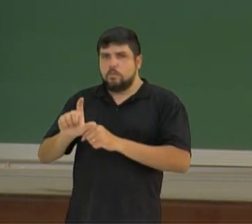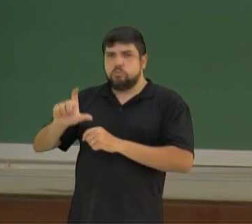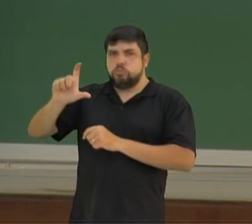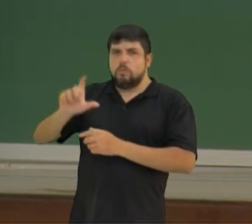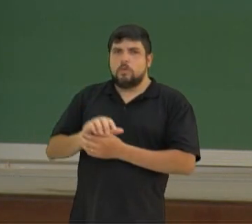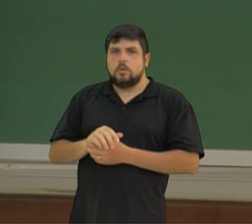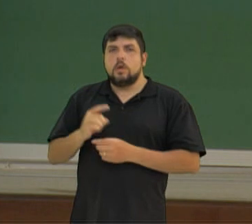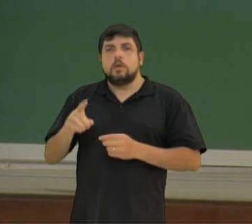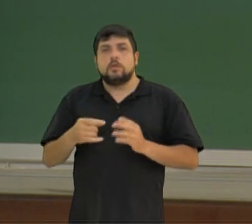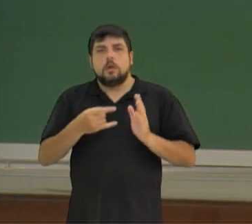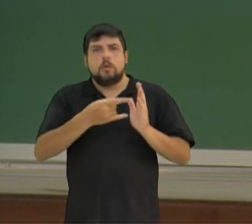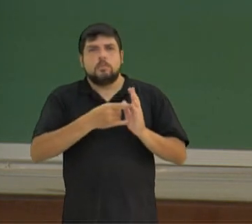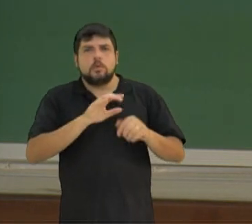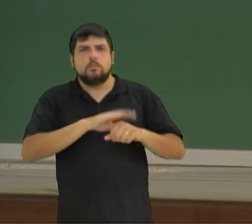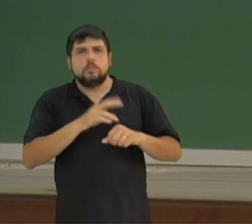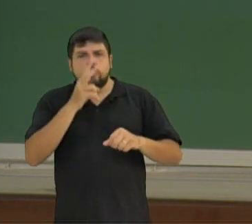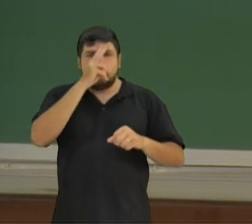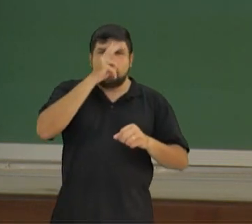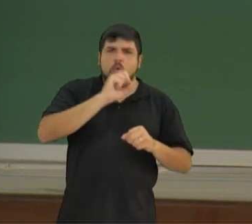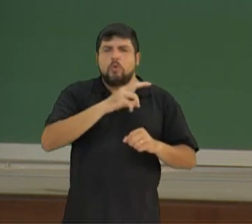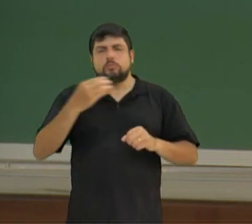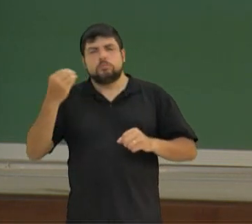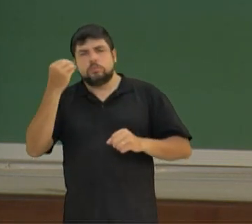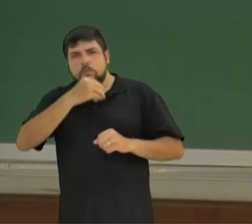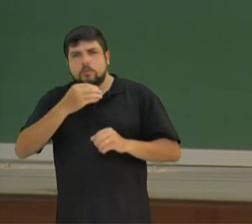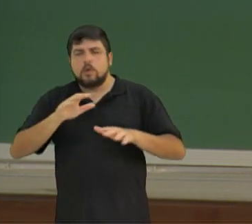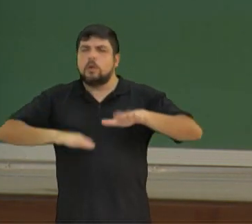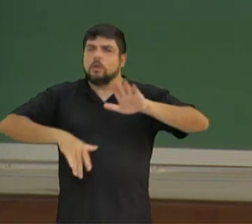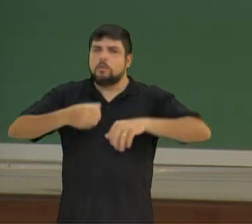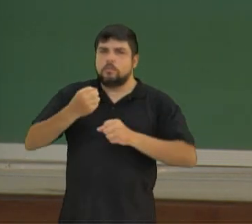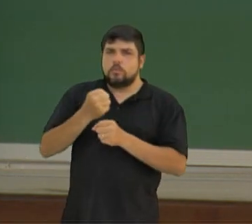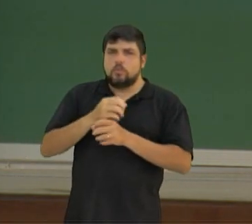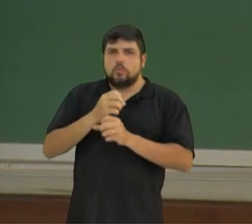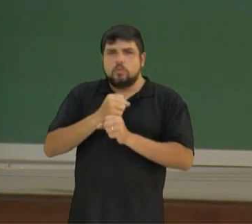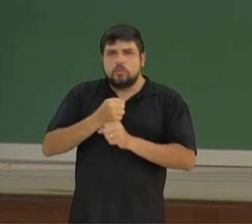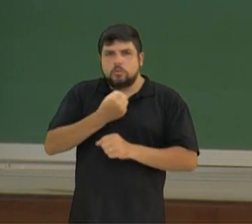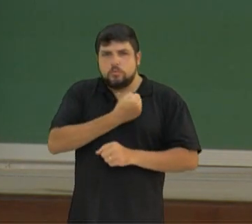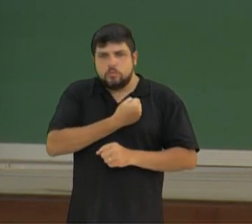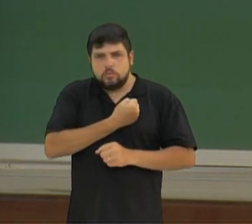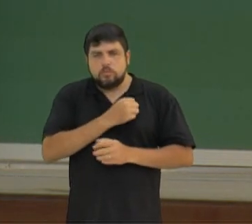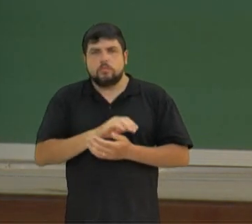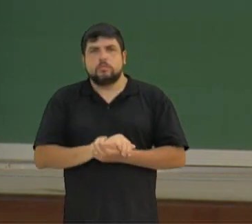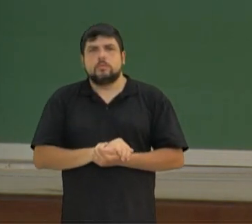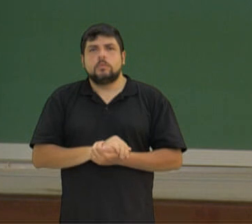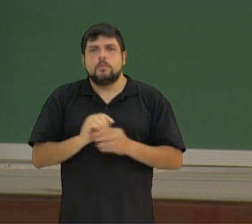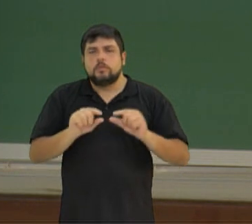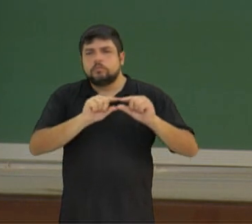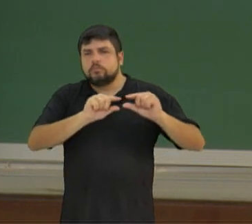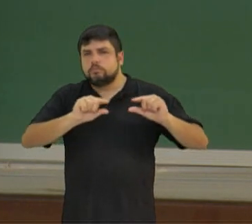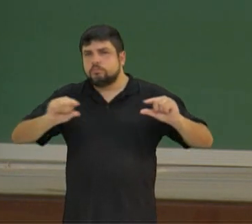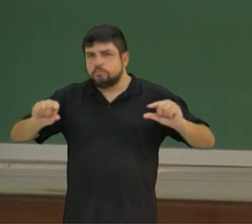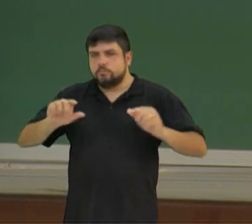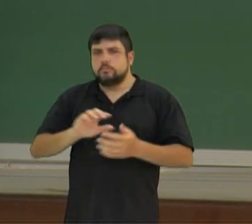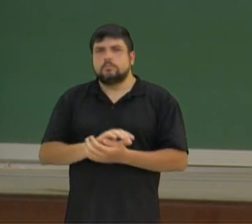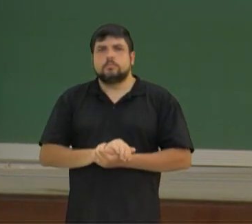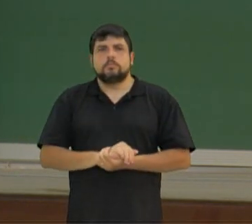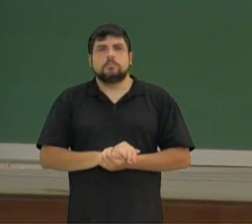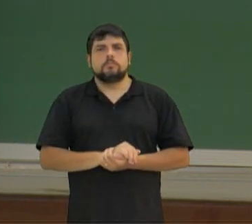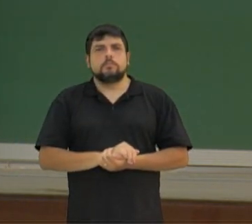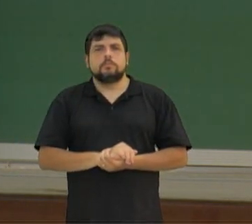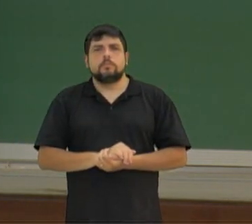se a pilha é mais potente ou menos potente, conforme o valor que vai dar essa continha para o potencial da